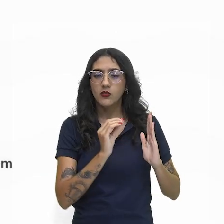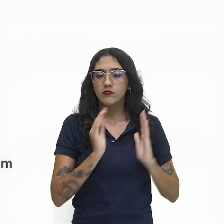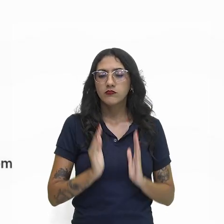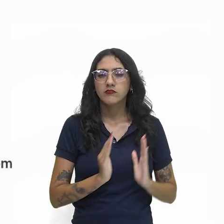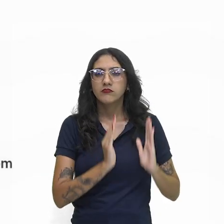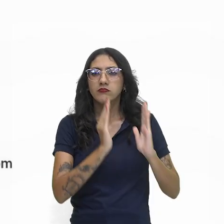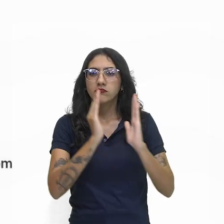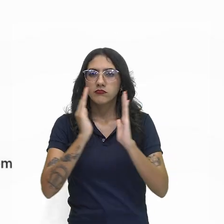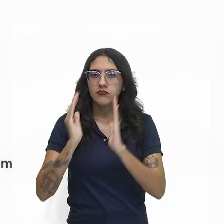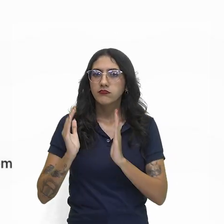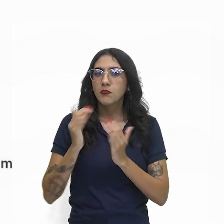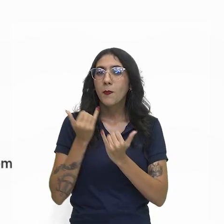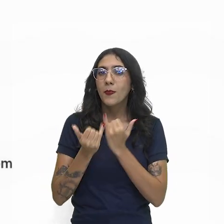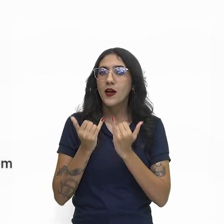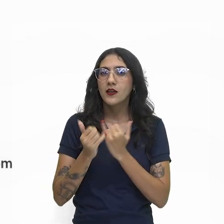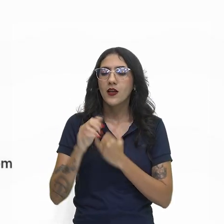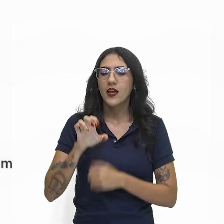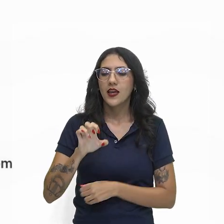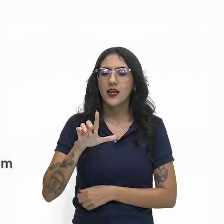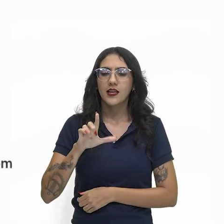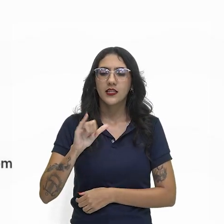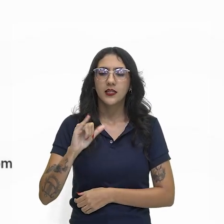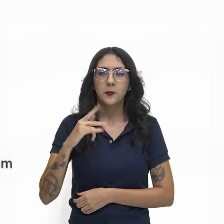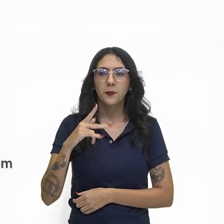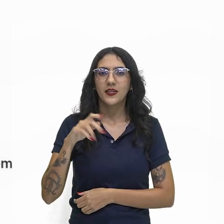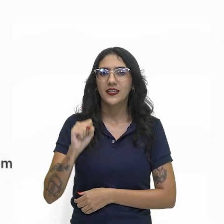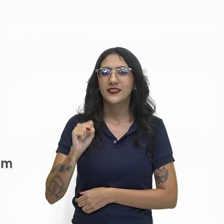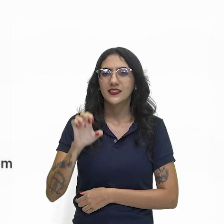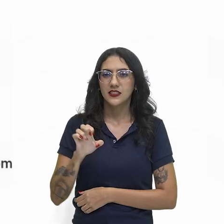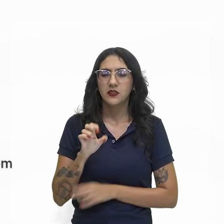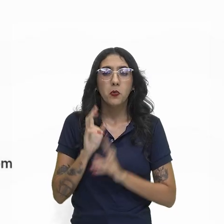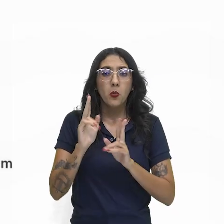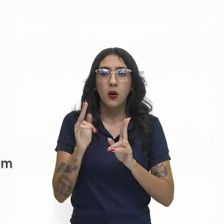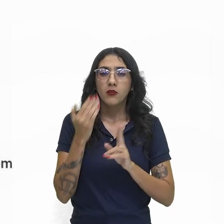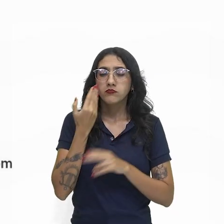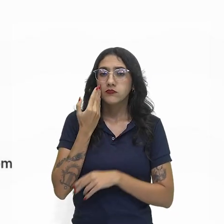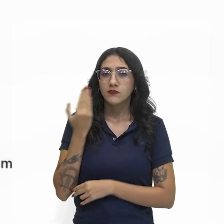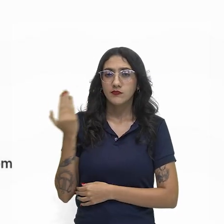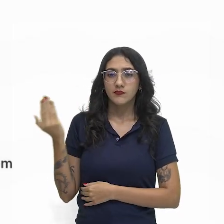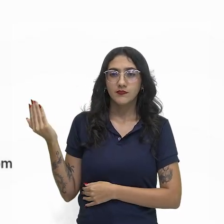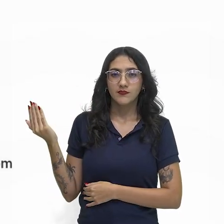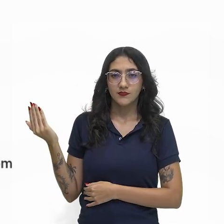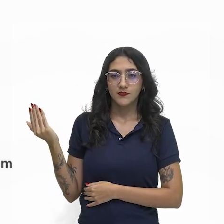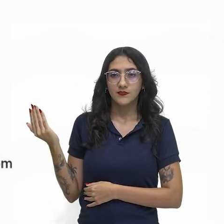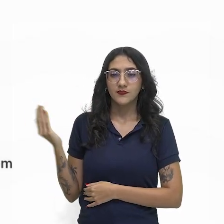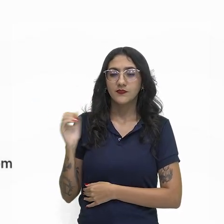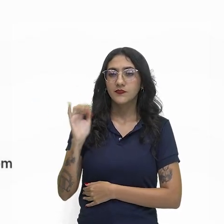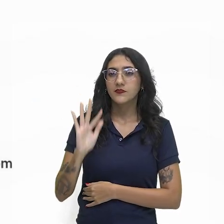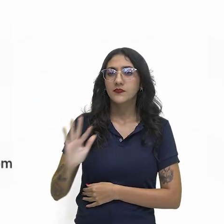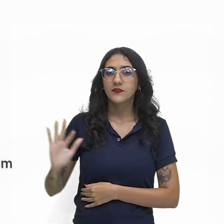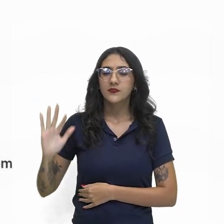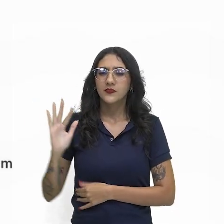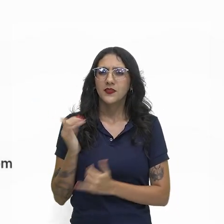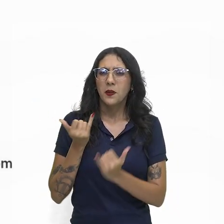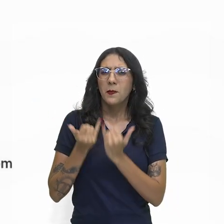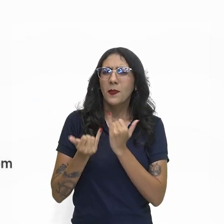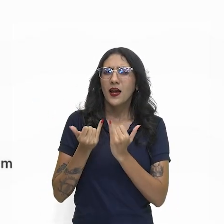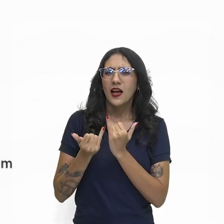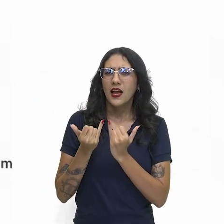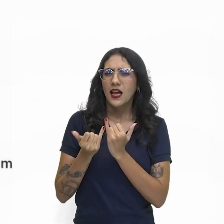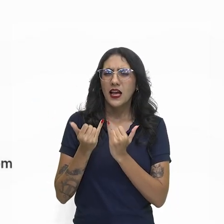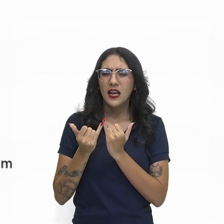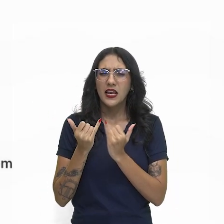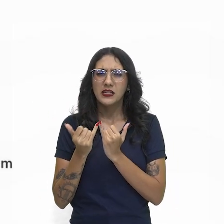modelo circular de uma elipse, e aí você pode ver aqui, pessoal, o que é uma elipse, olha, é como se fosse uma